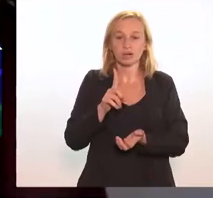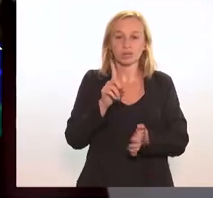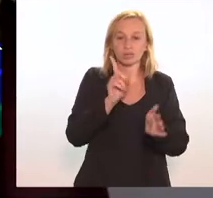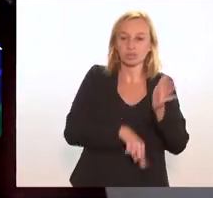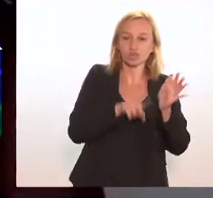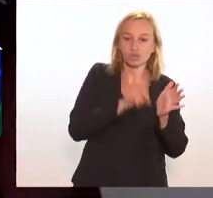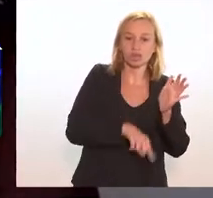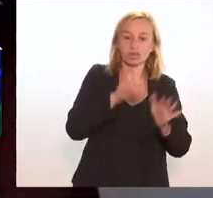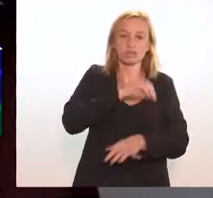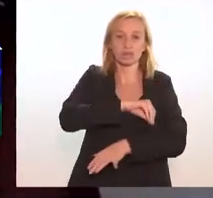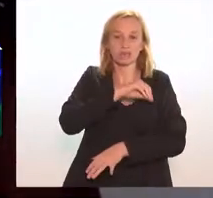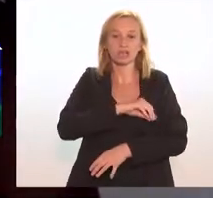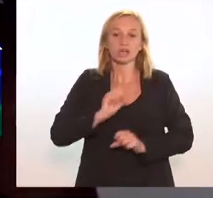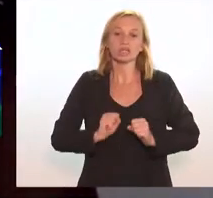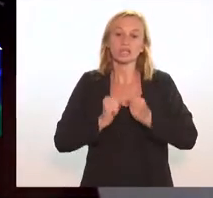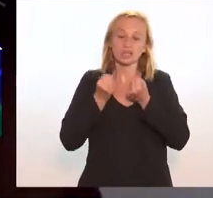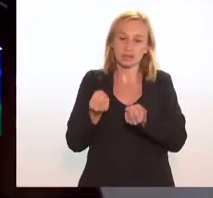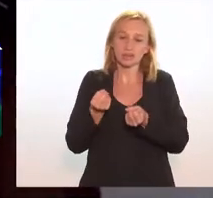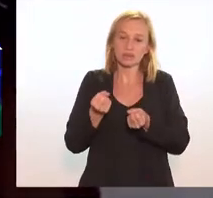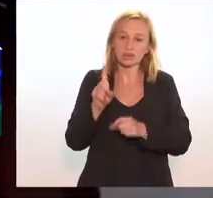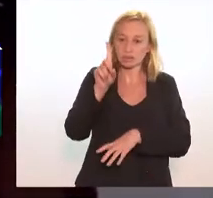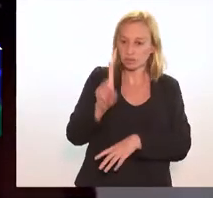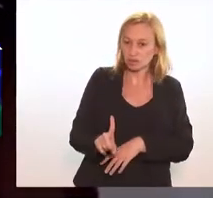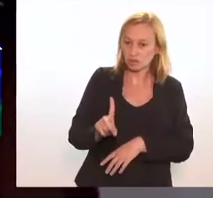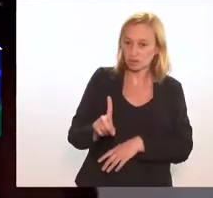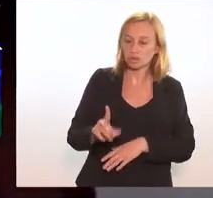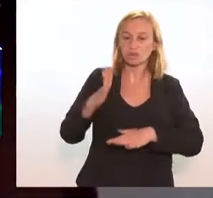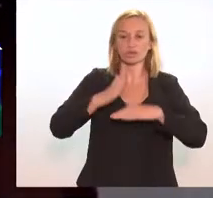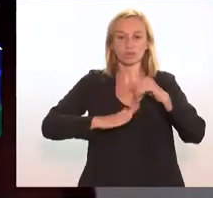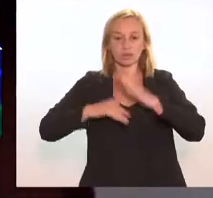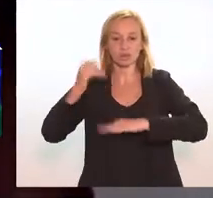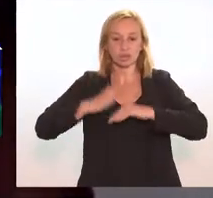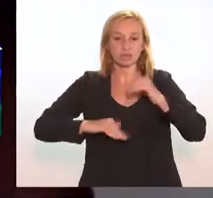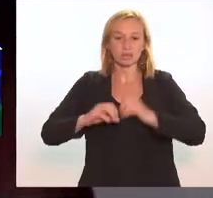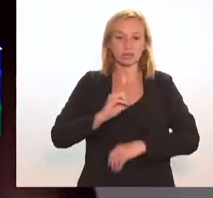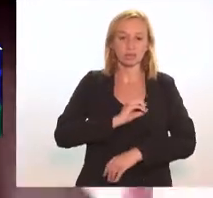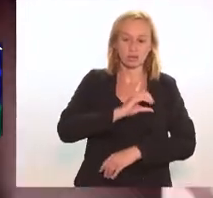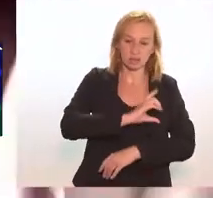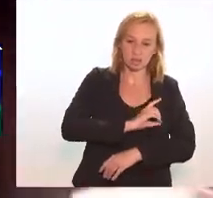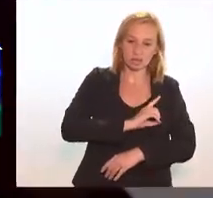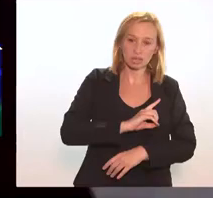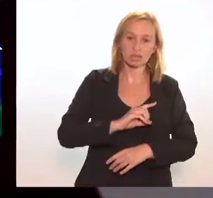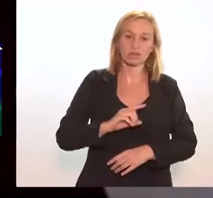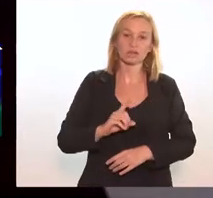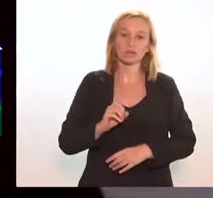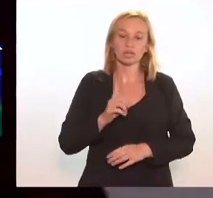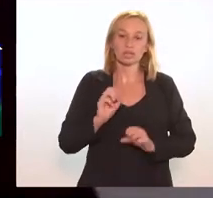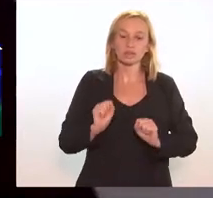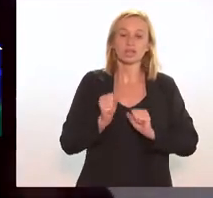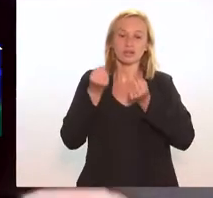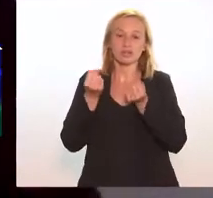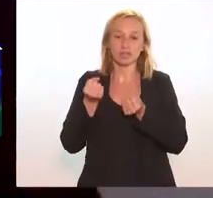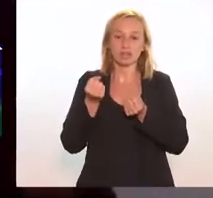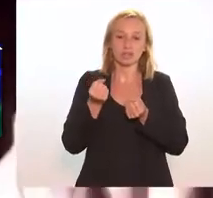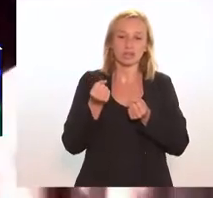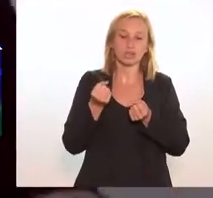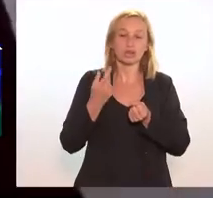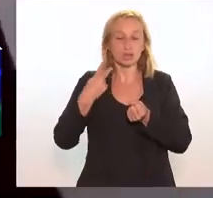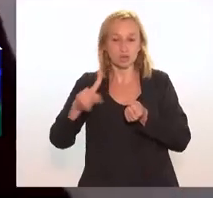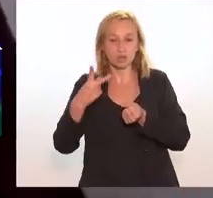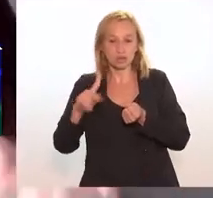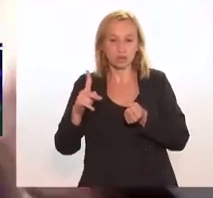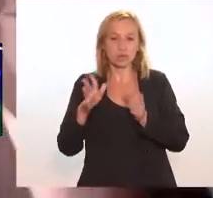descontado. Defendemos o direito dos profissionais de Duque de Caxias poderem defender não apenas a vida das